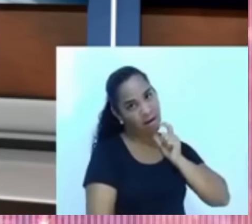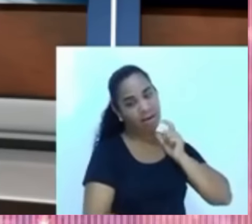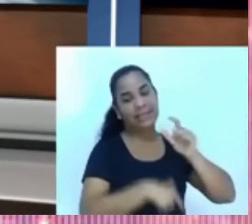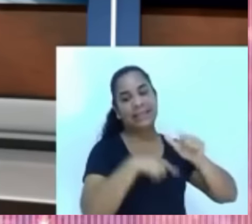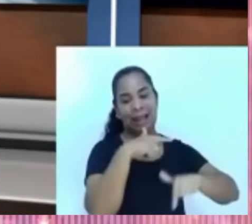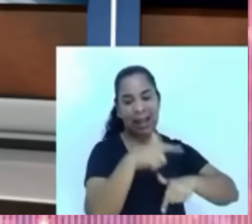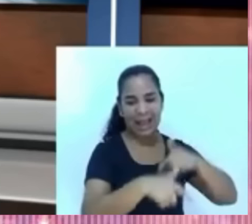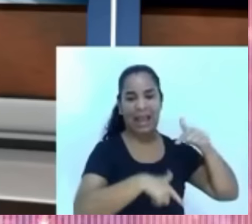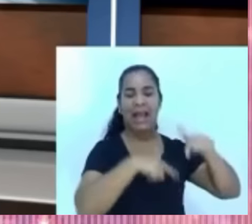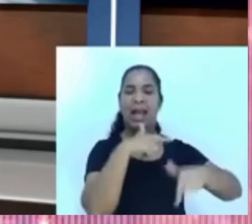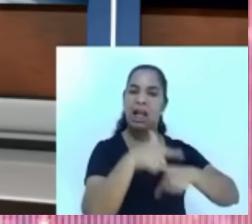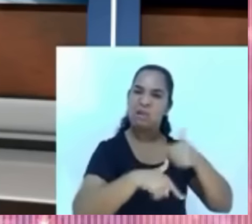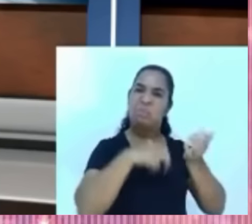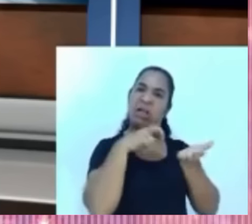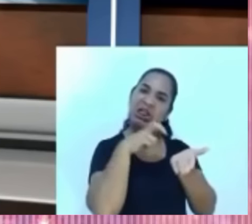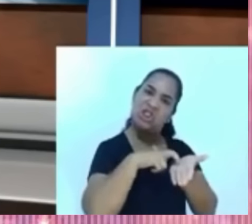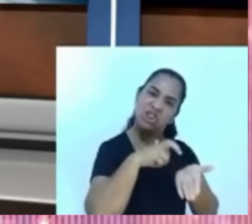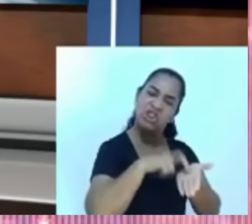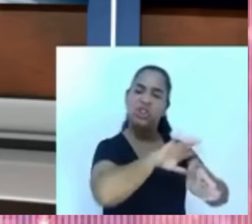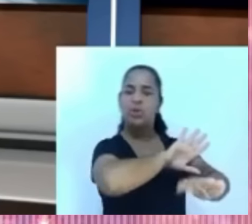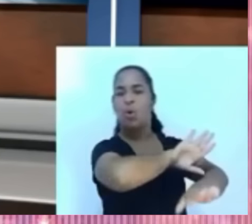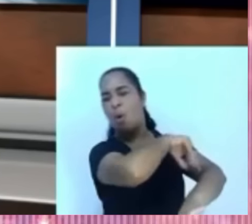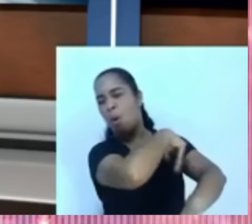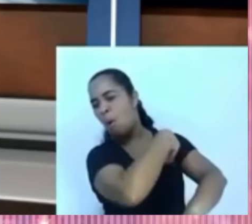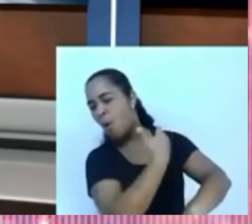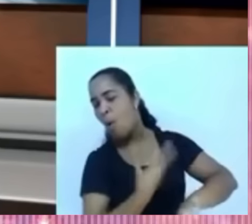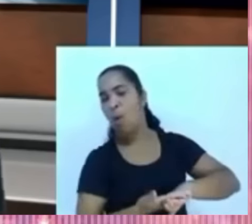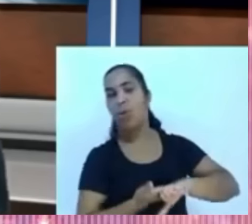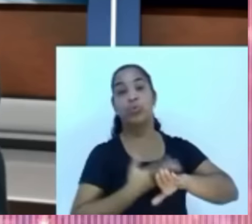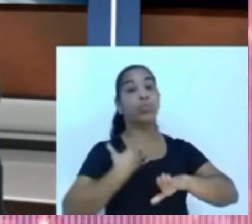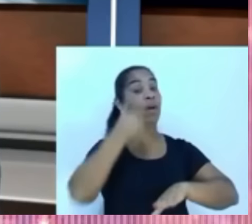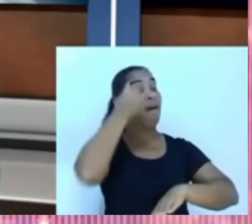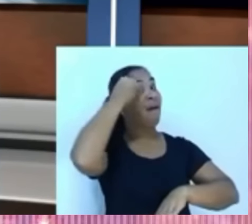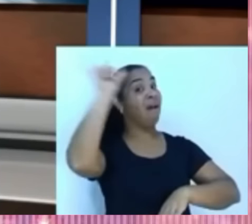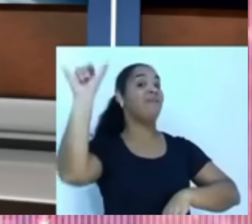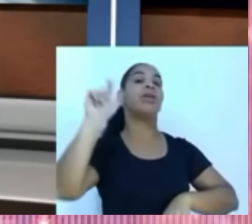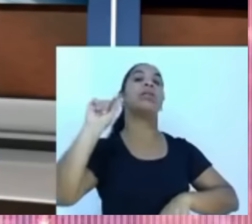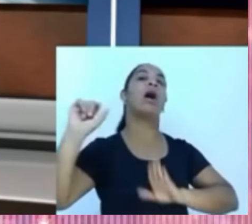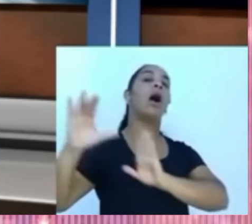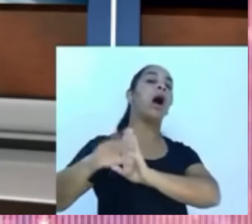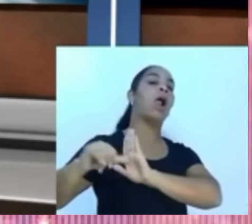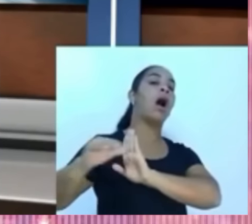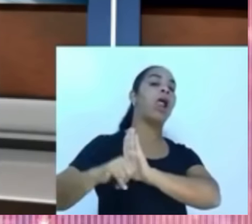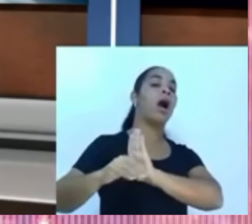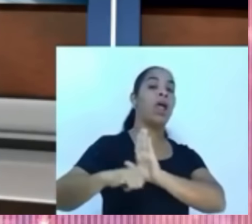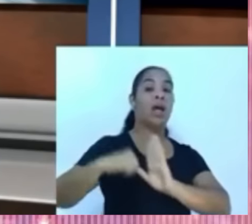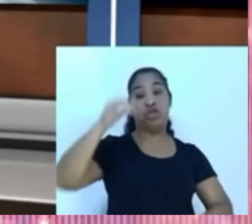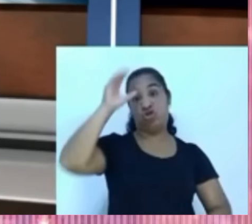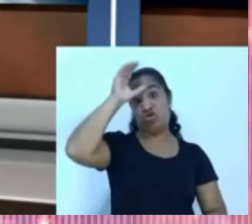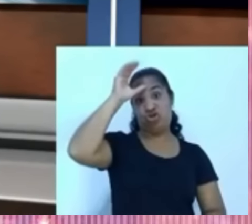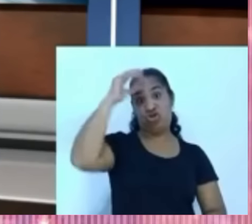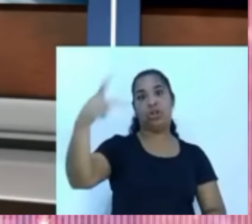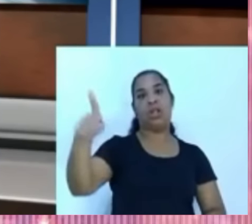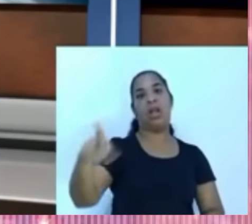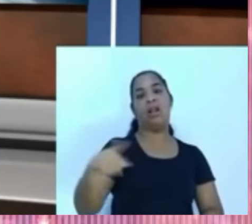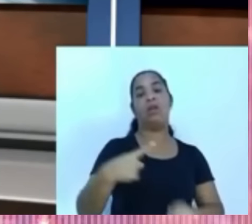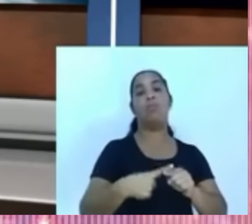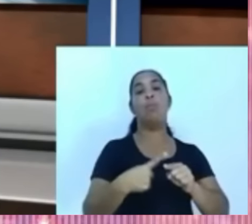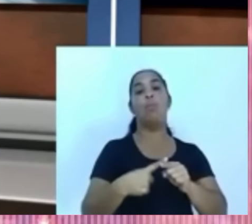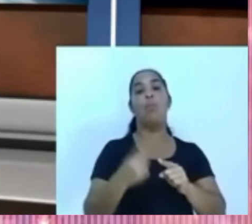noite para evitar que um tio desonesto levasse a firma na qual